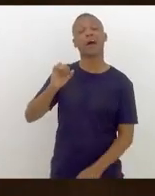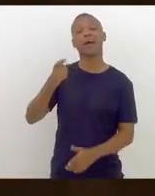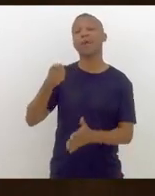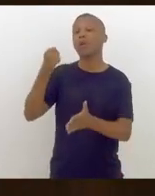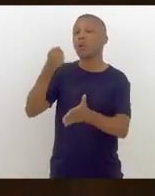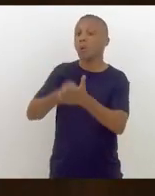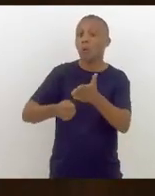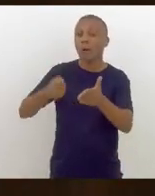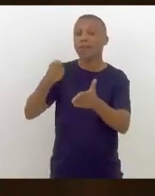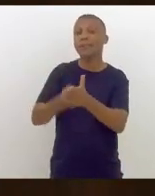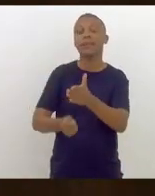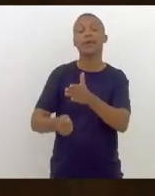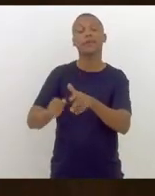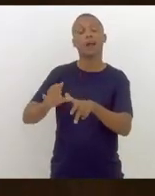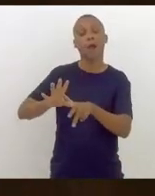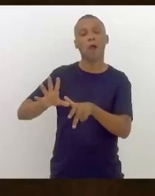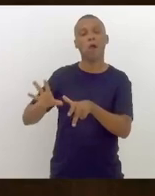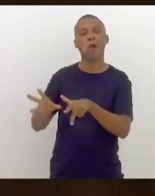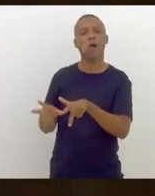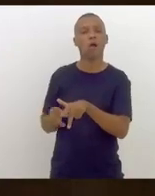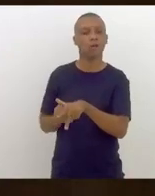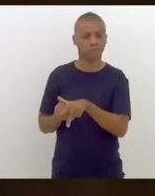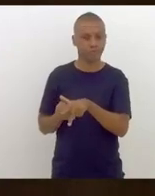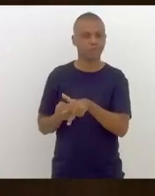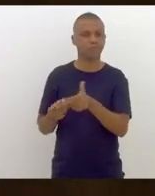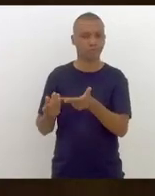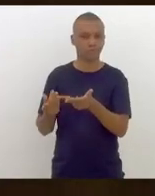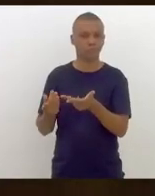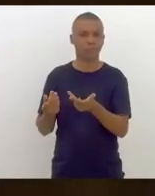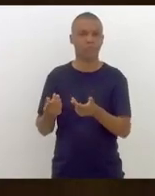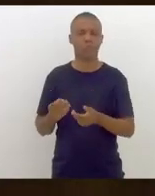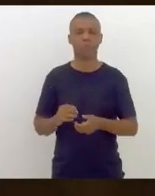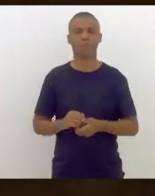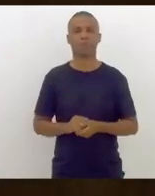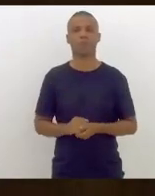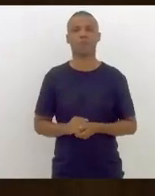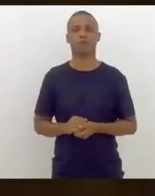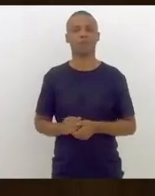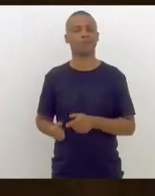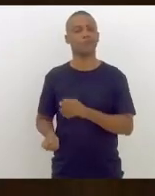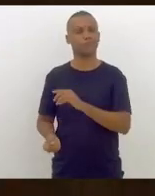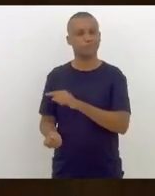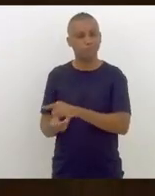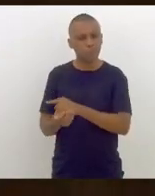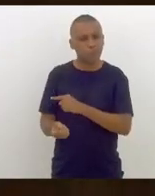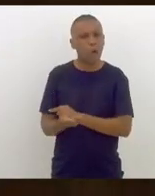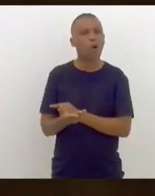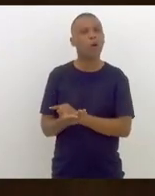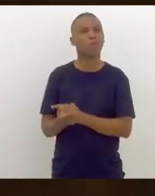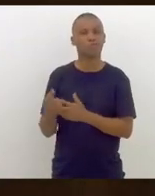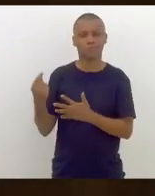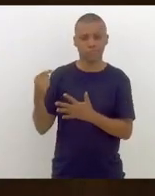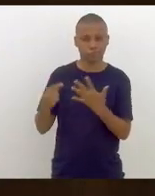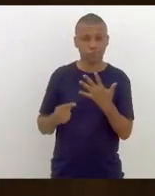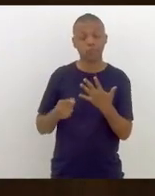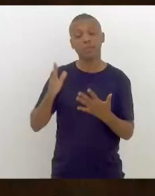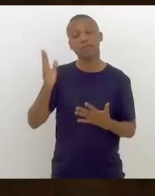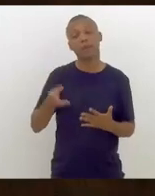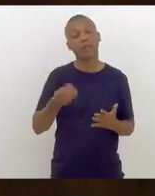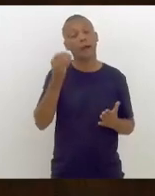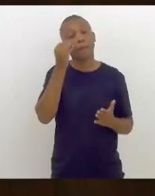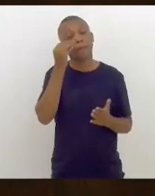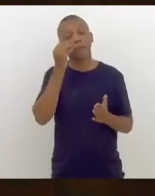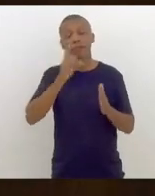a prática de que da prática de atos e isso já está previsto né na nossa lista Estadual